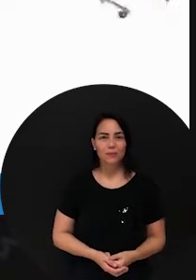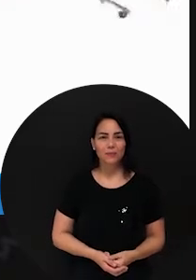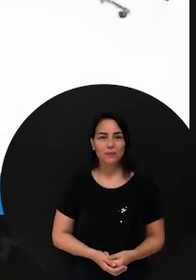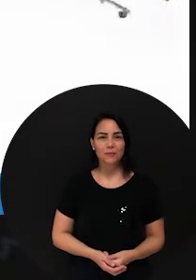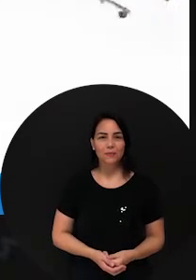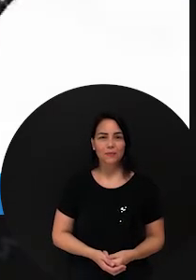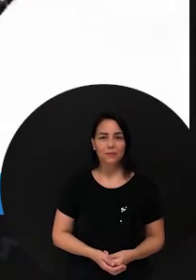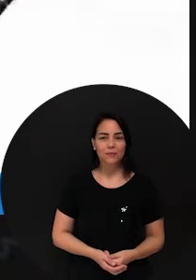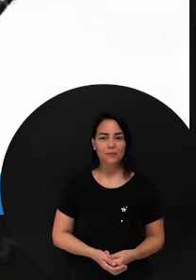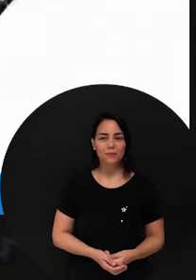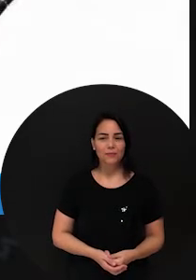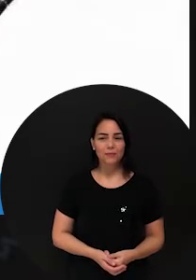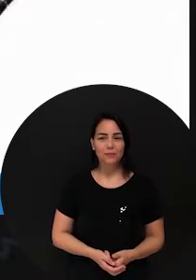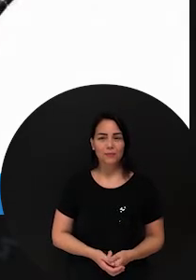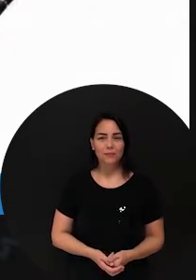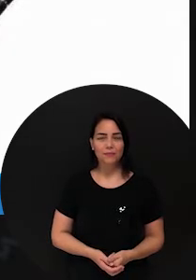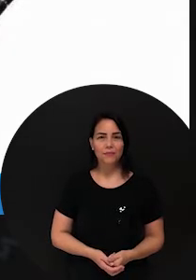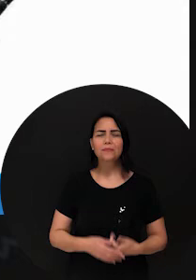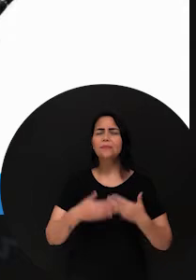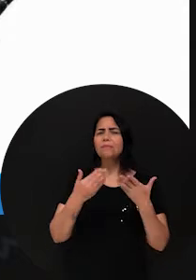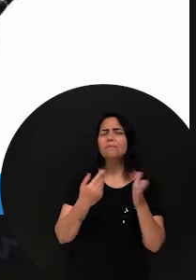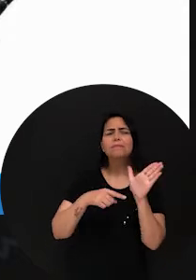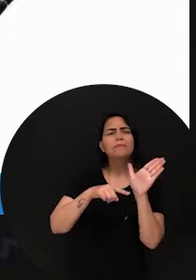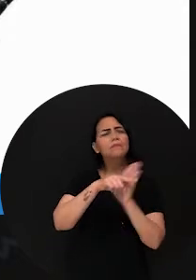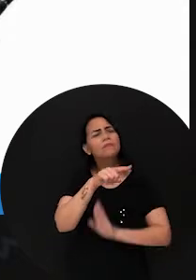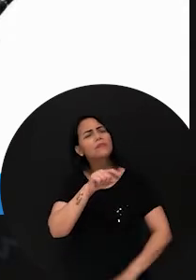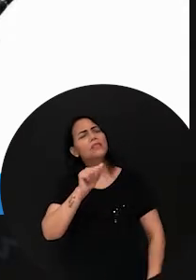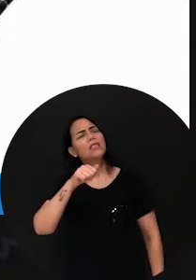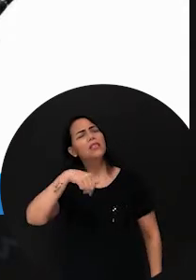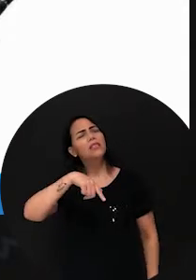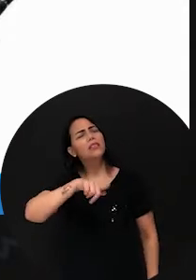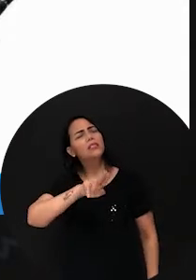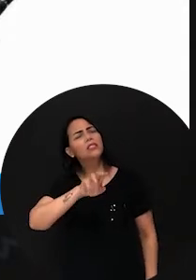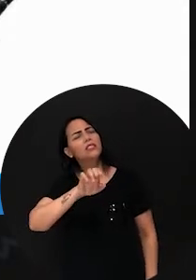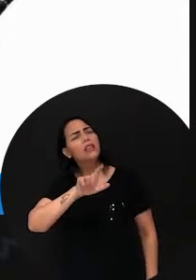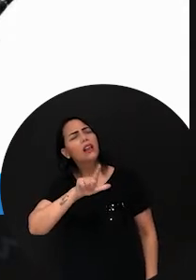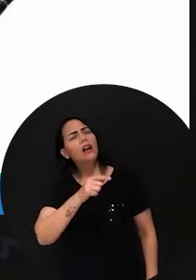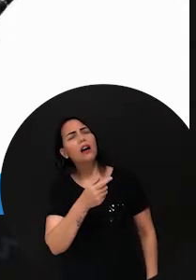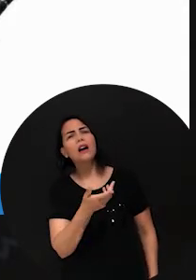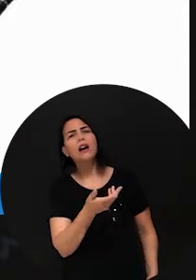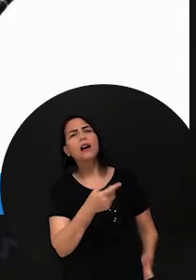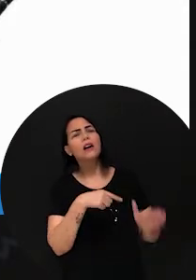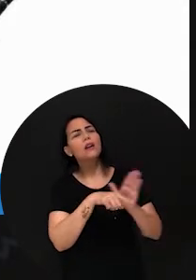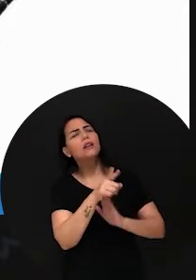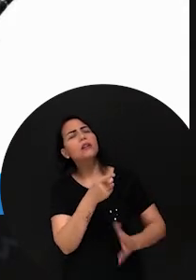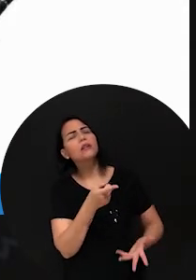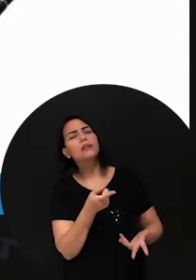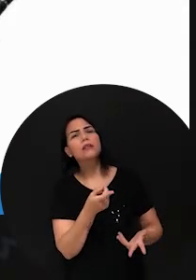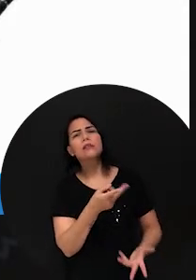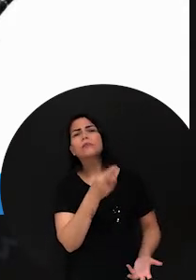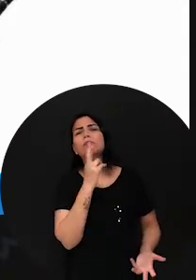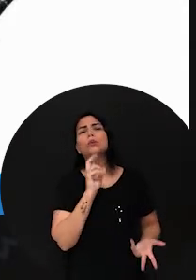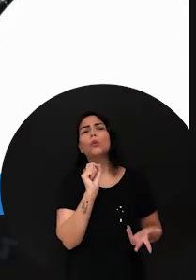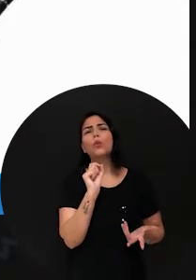Oi! Me responde uma coisa. Qual que é a diferença entre a flauta transversal e a flauta